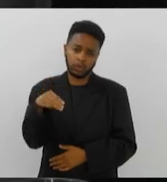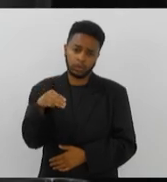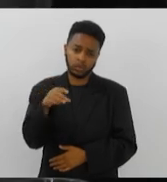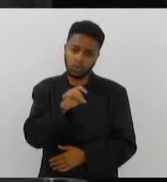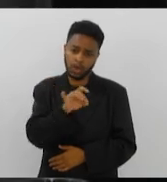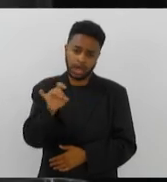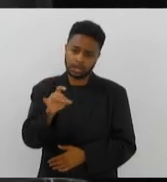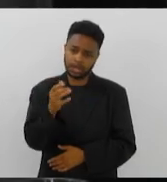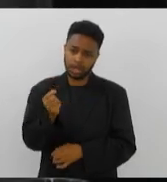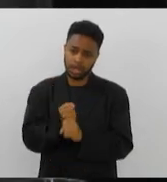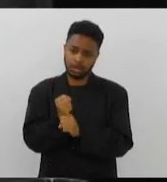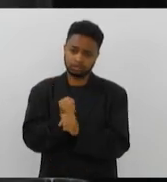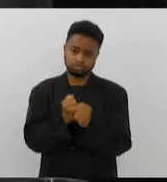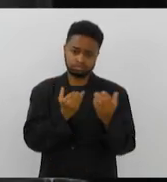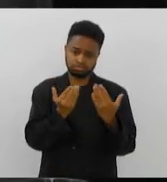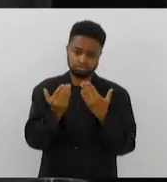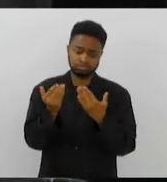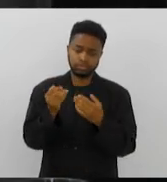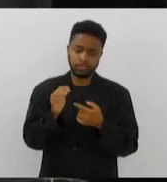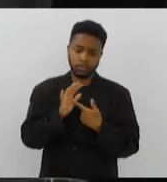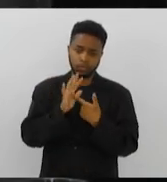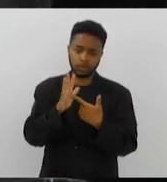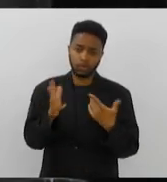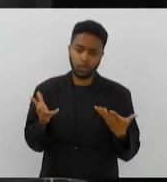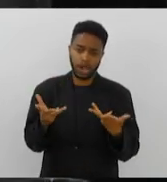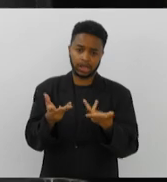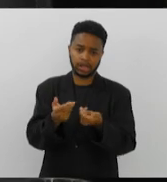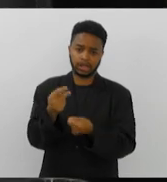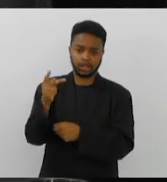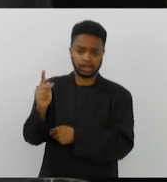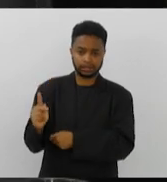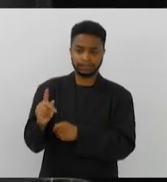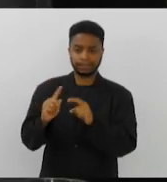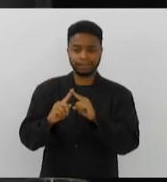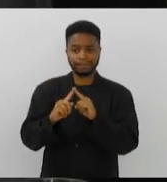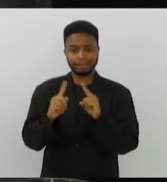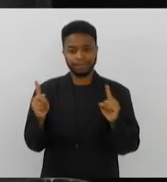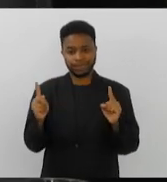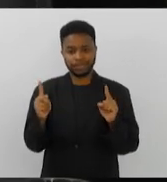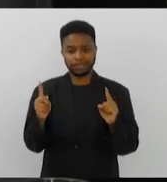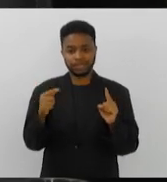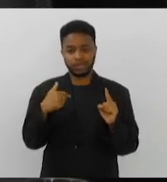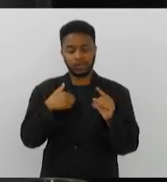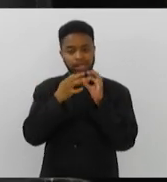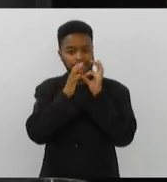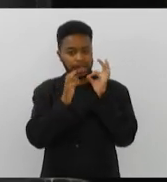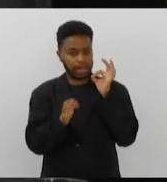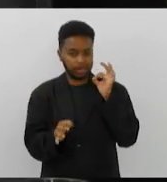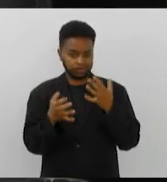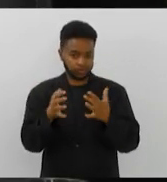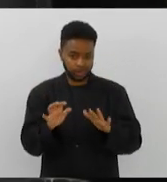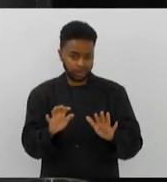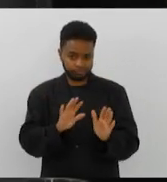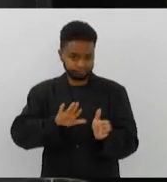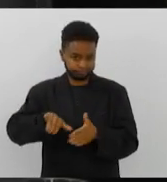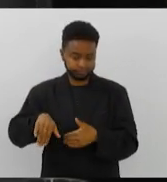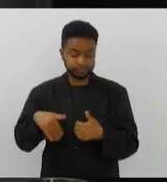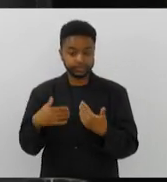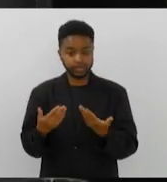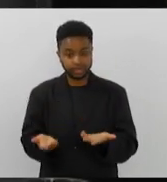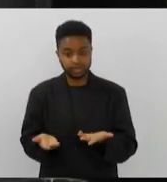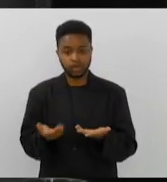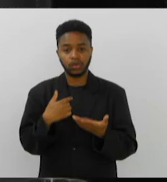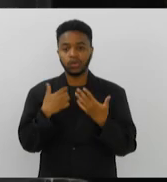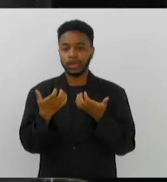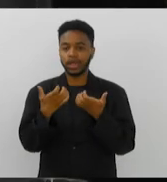pelo menos e trazendo qualidade dele aqui mas e só para não tomar o tempo de todos eh